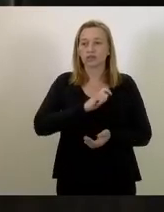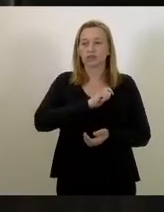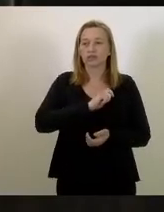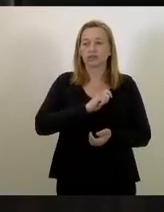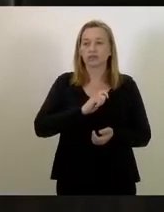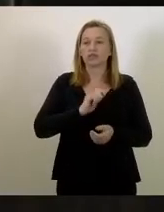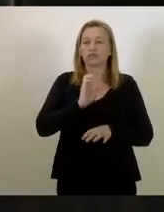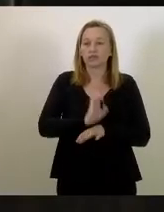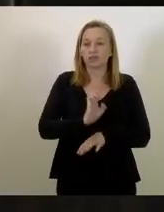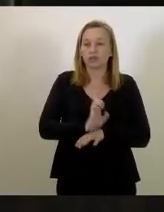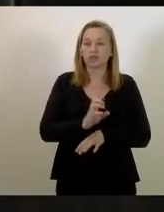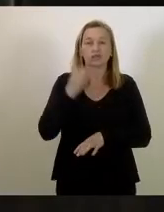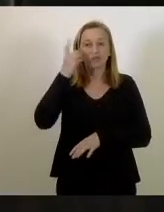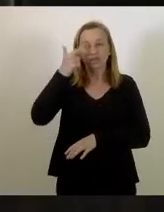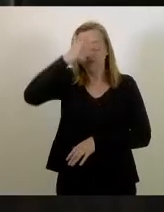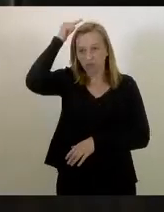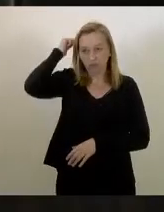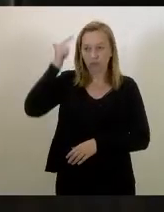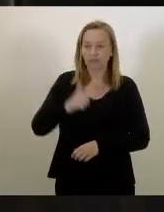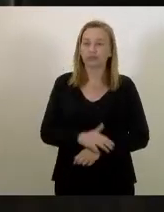estaduais deputado Luiz Paulo